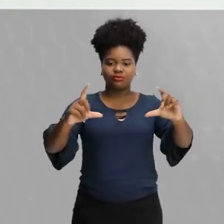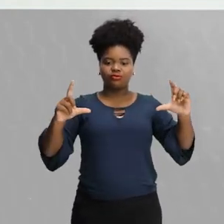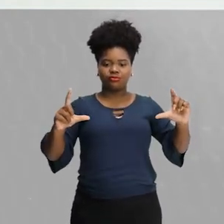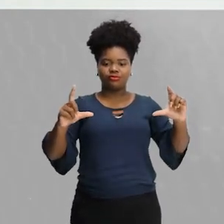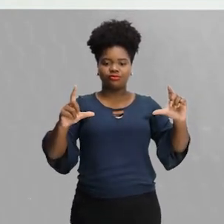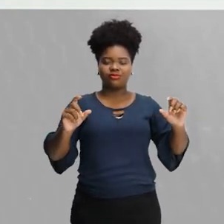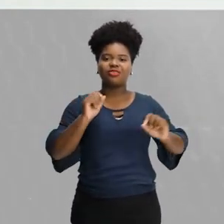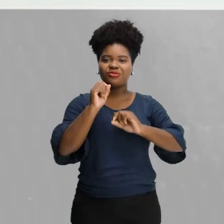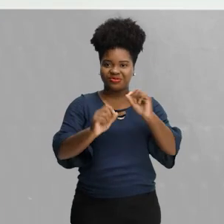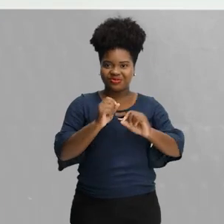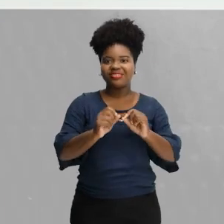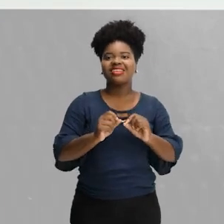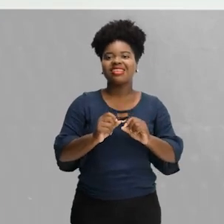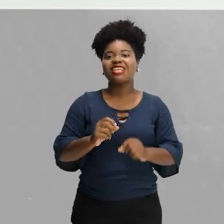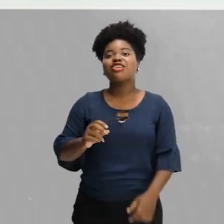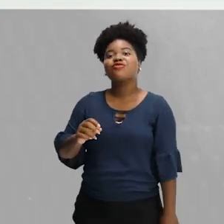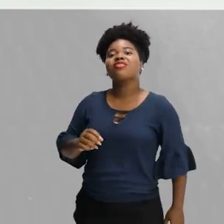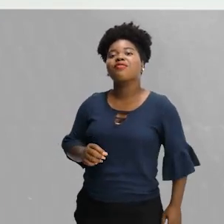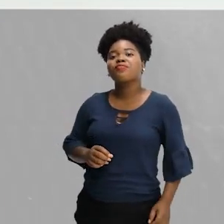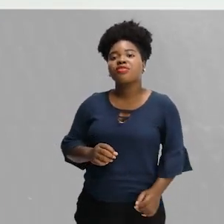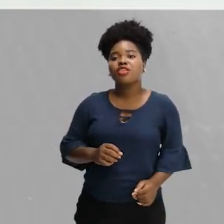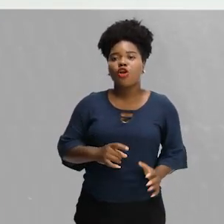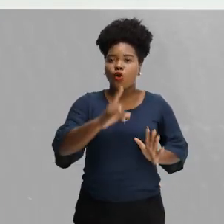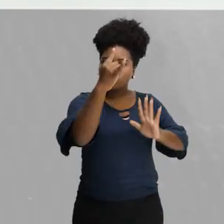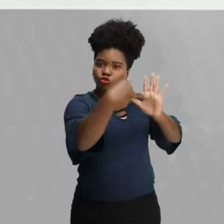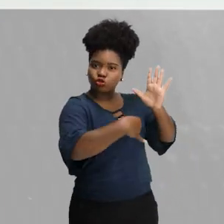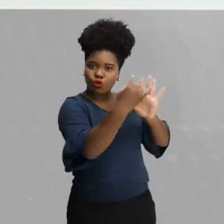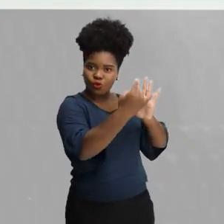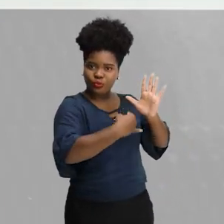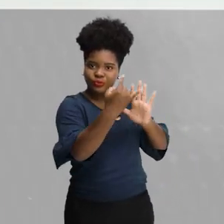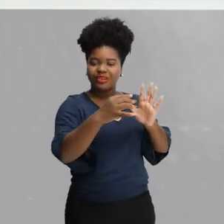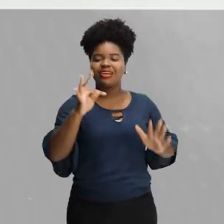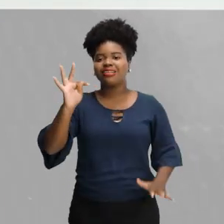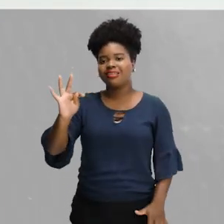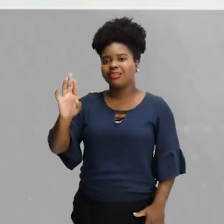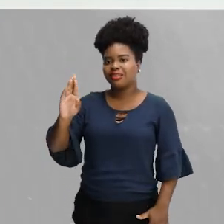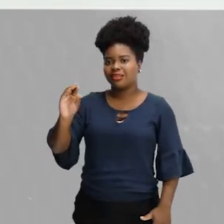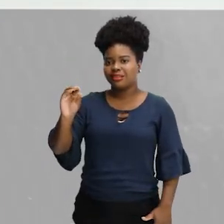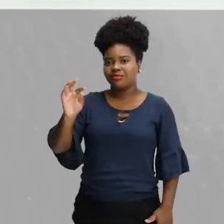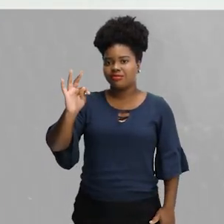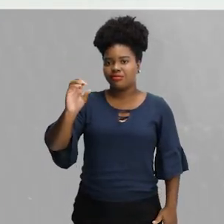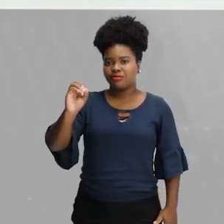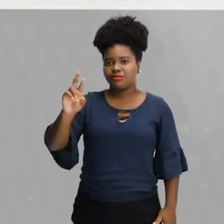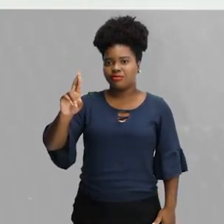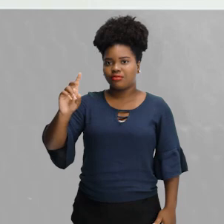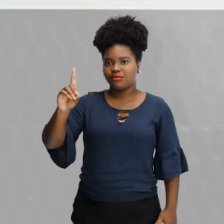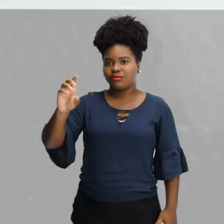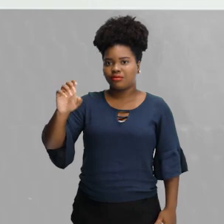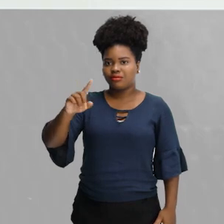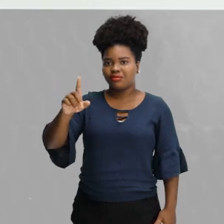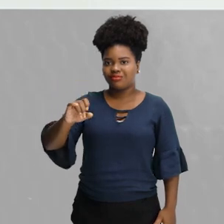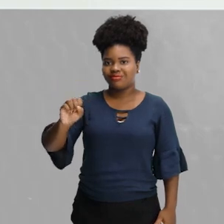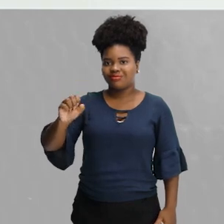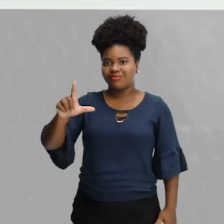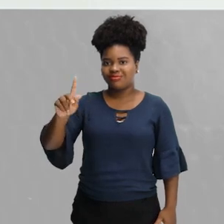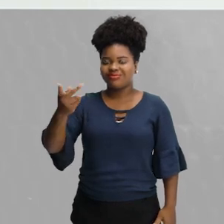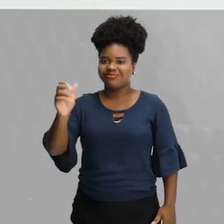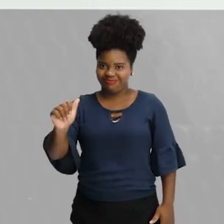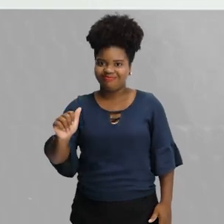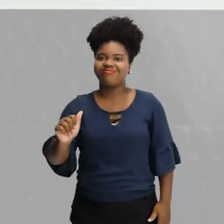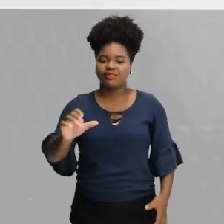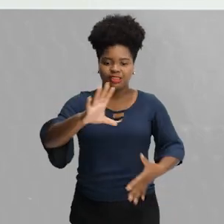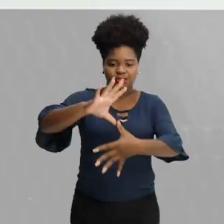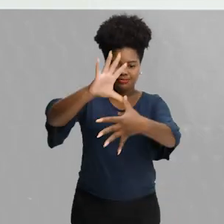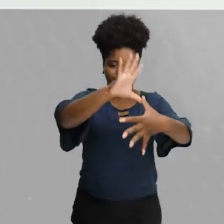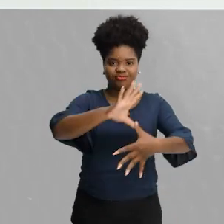falar do Tratado de Tordesilhas. Eu peguei o território brasileiro e fiz um corte. Esse corte vai se traduzir da